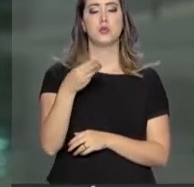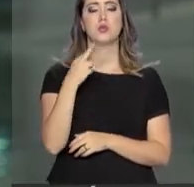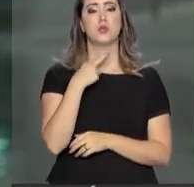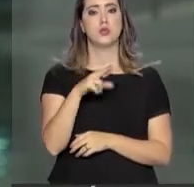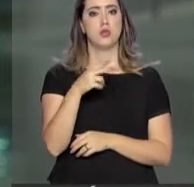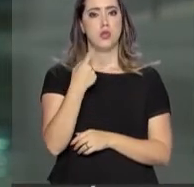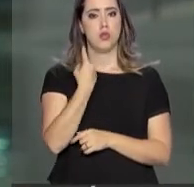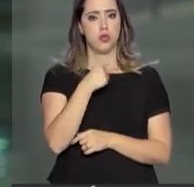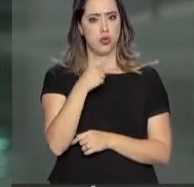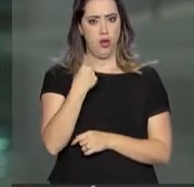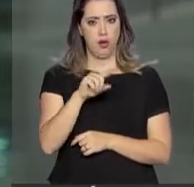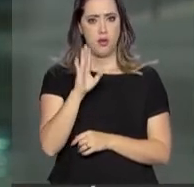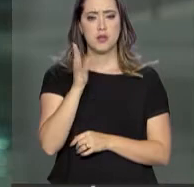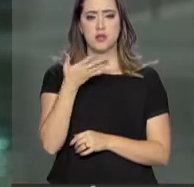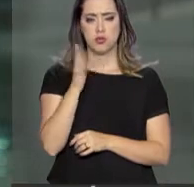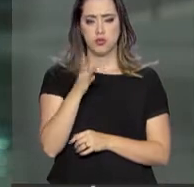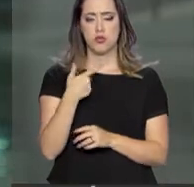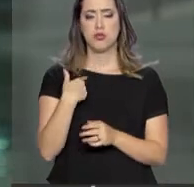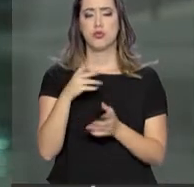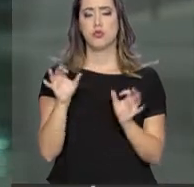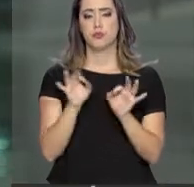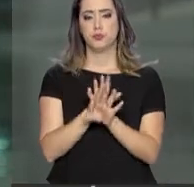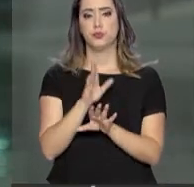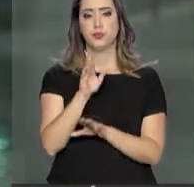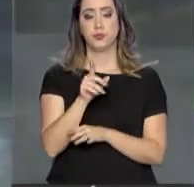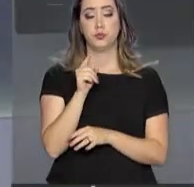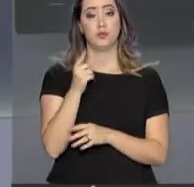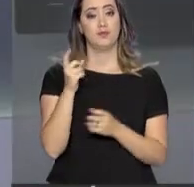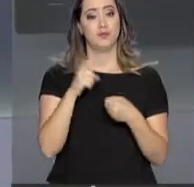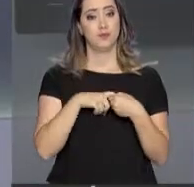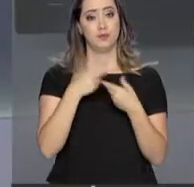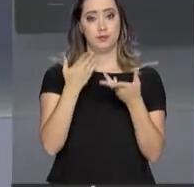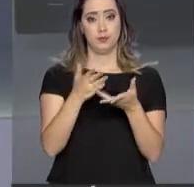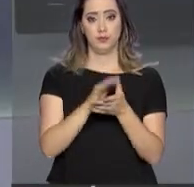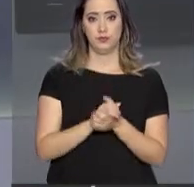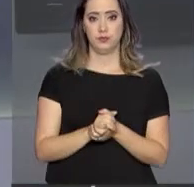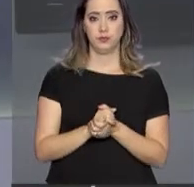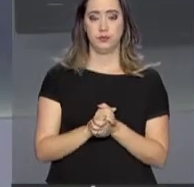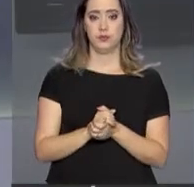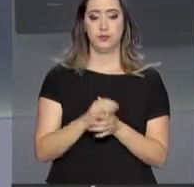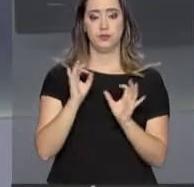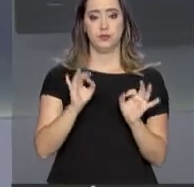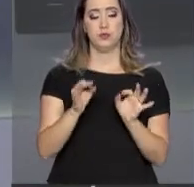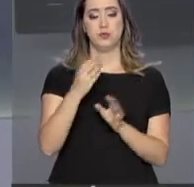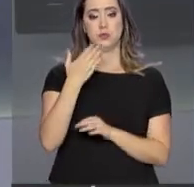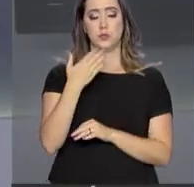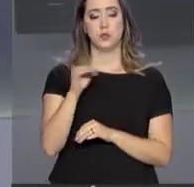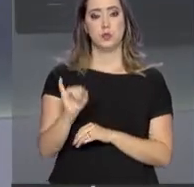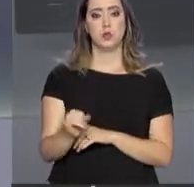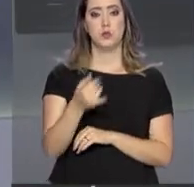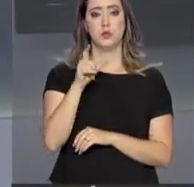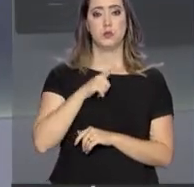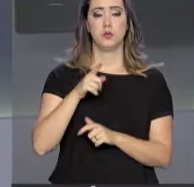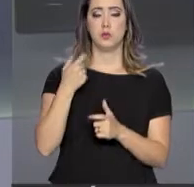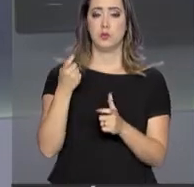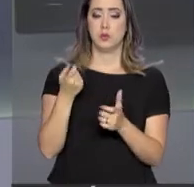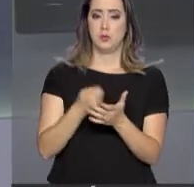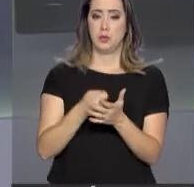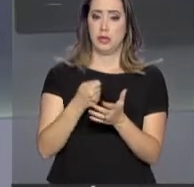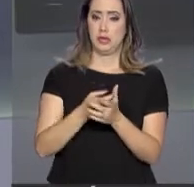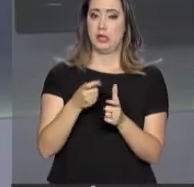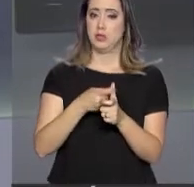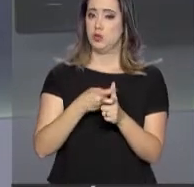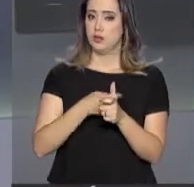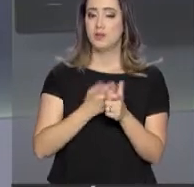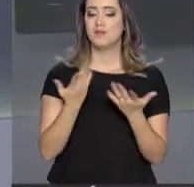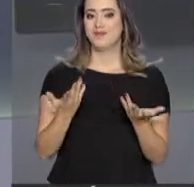finalizadas pela plataforma consumidor ponto off mas com você roberto time nenhuma oportunidade para quem precisa colocar as contas em dia